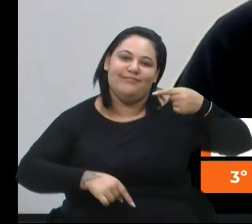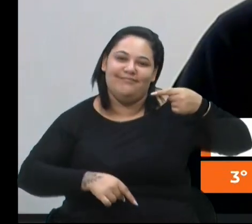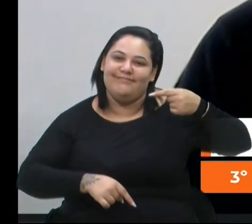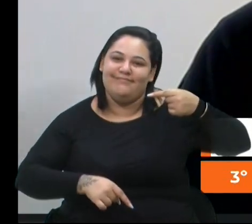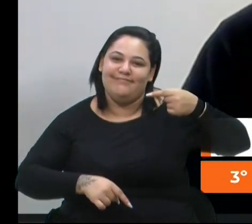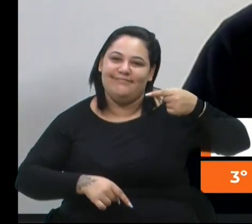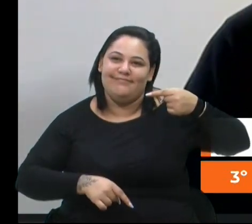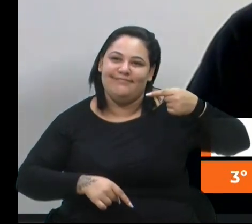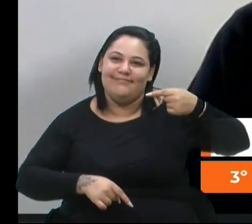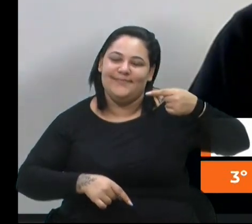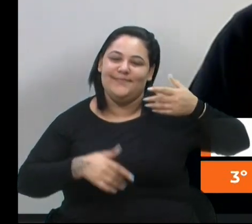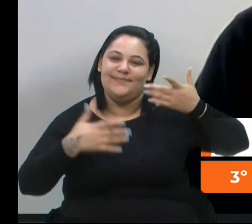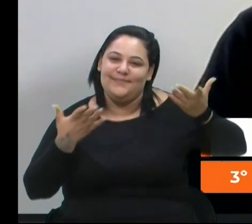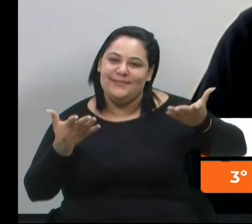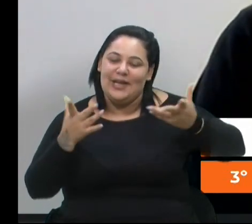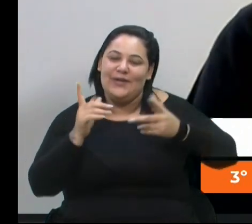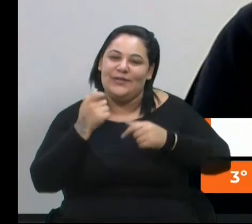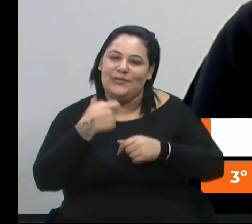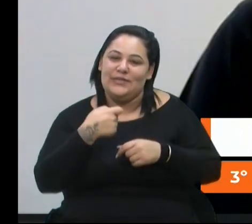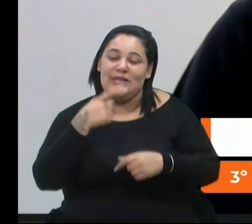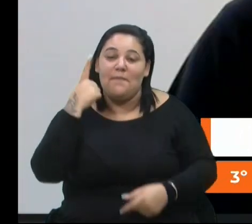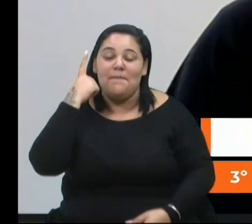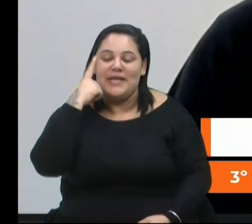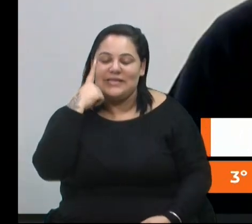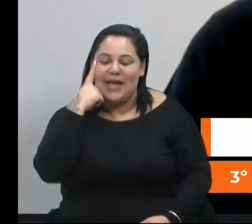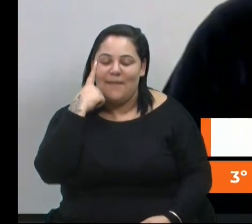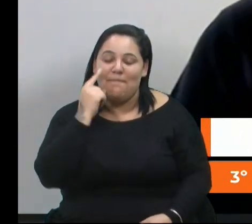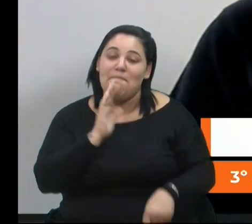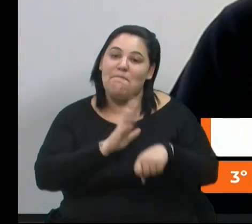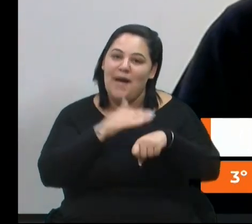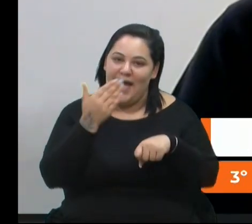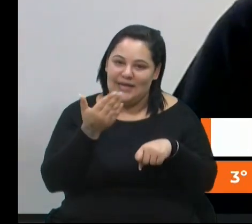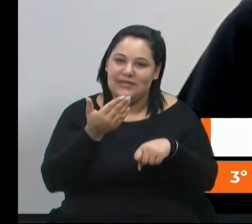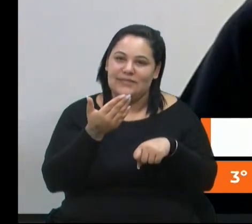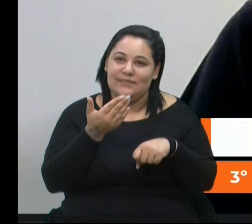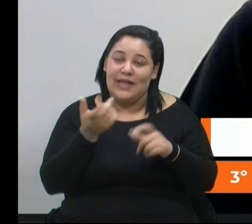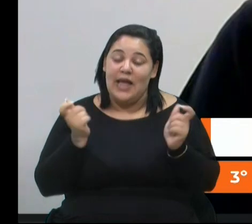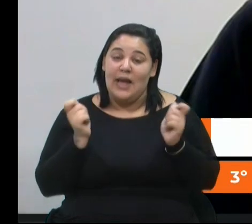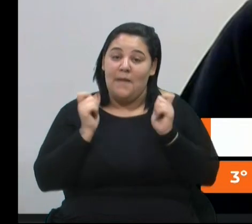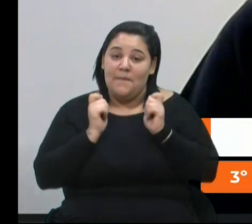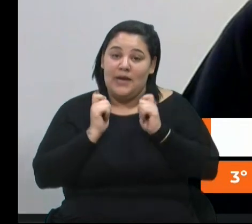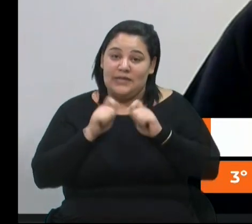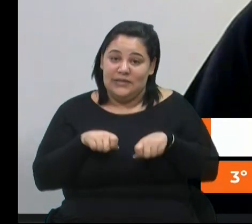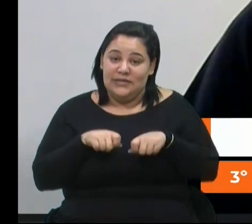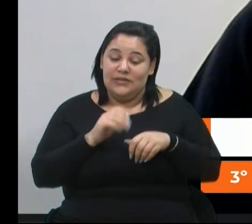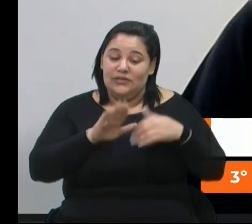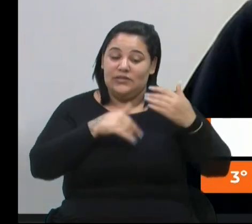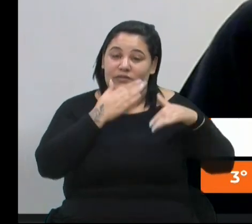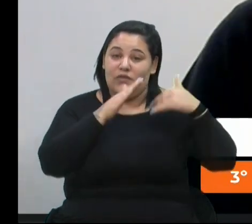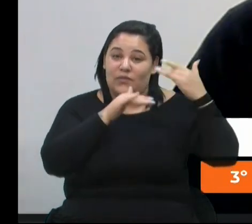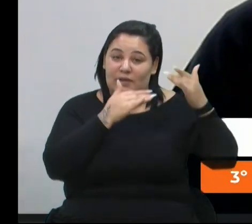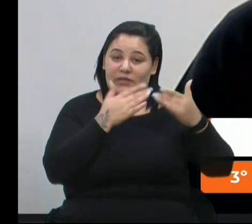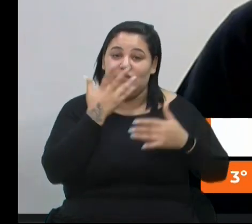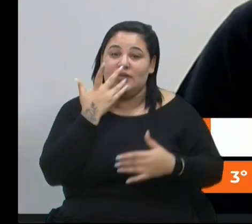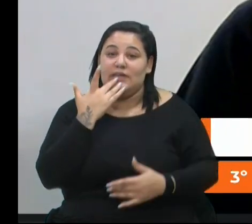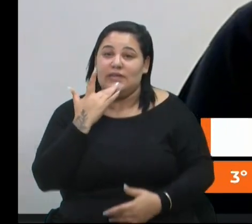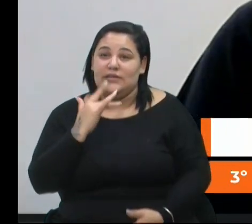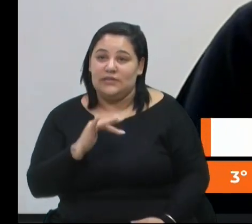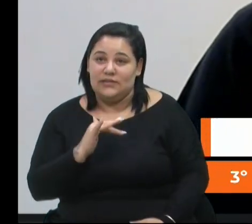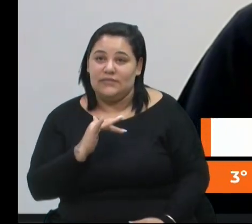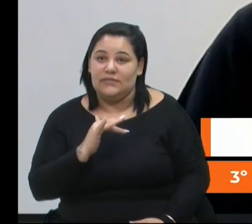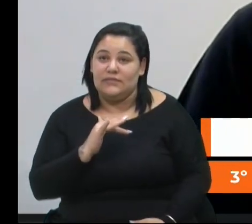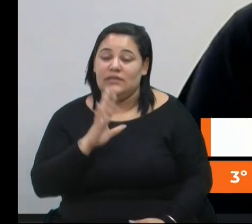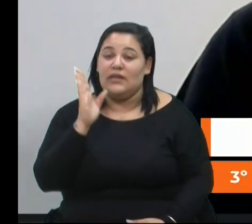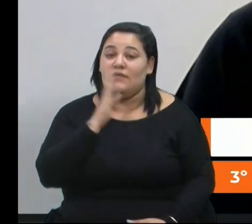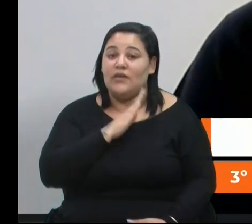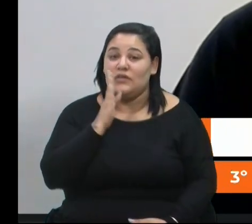sentido. Então, a gente deveria pensar muito mais na capacidade de desenvolvimento daquela criança, na